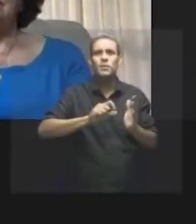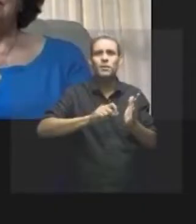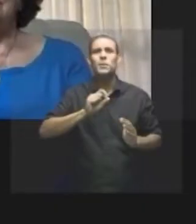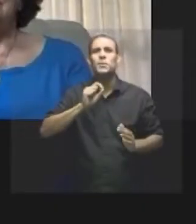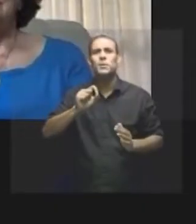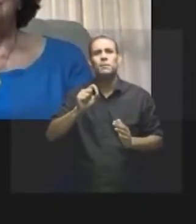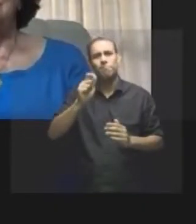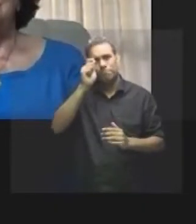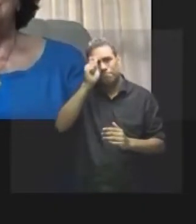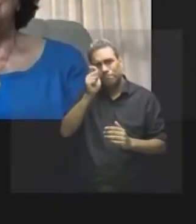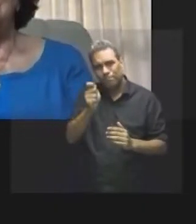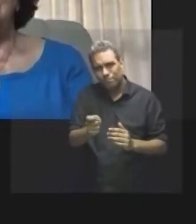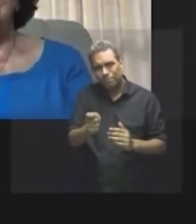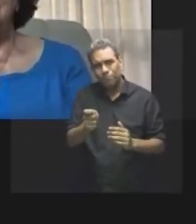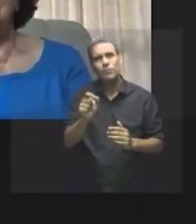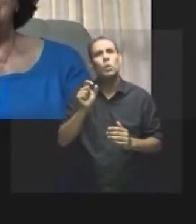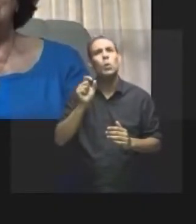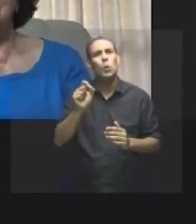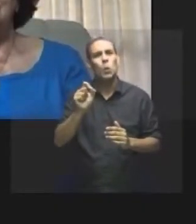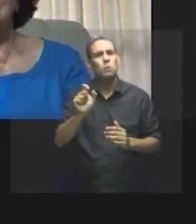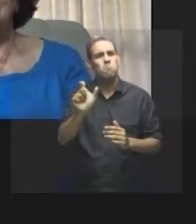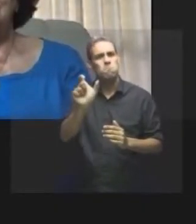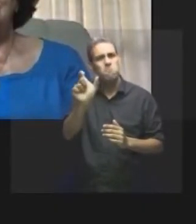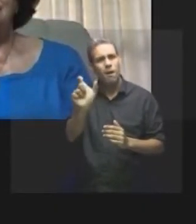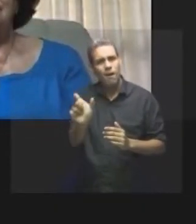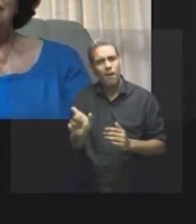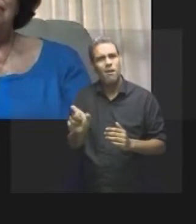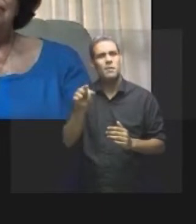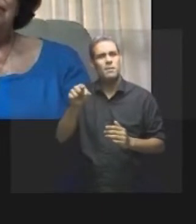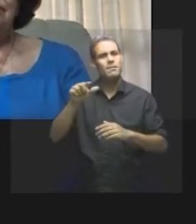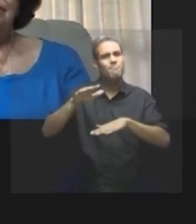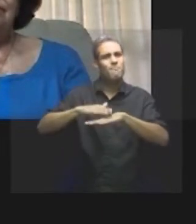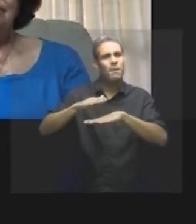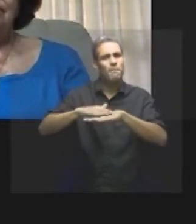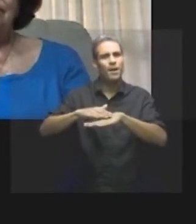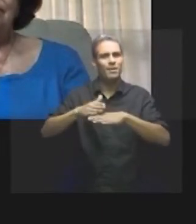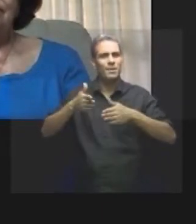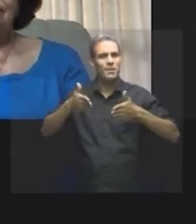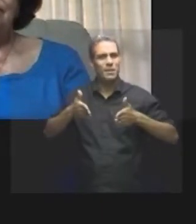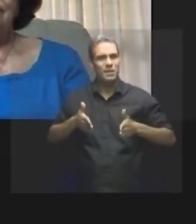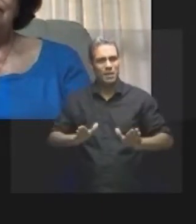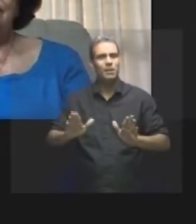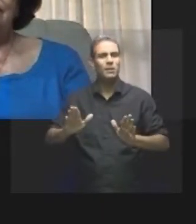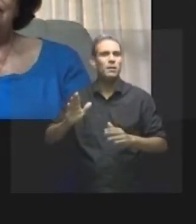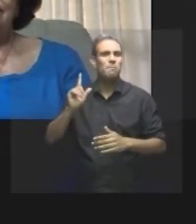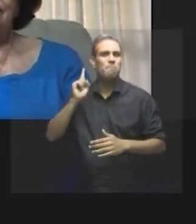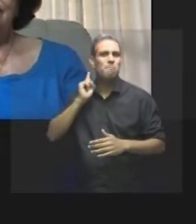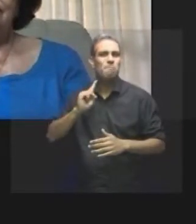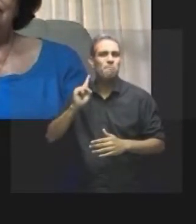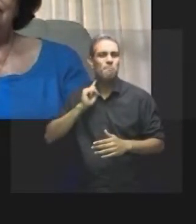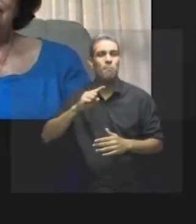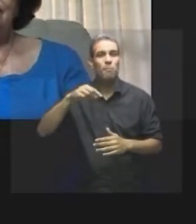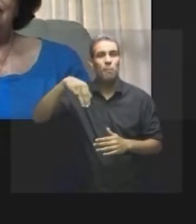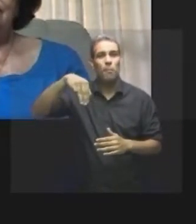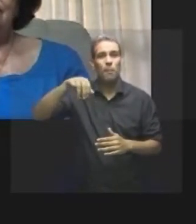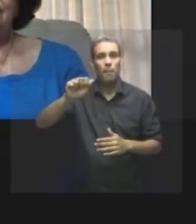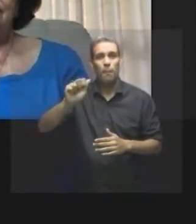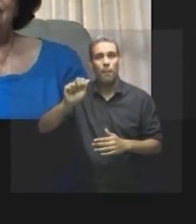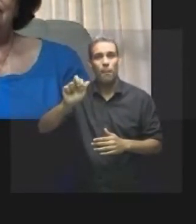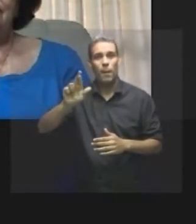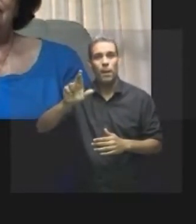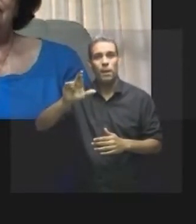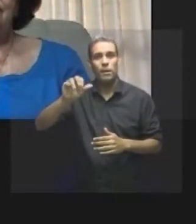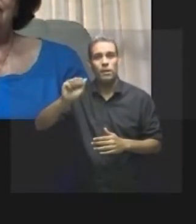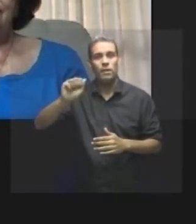de ser uma homenagem também a uma grande mineira radicada no Rio, Maria Clara